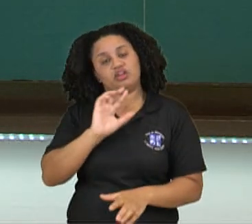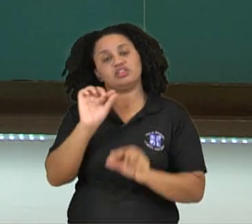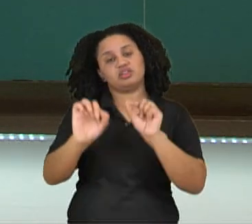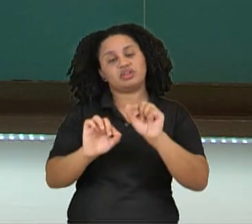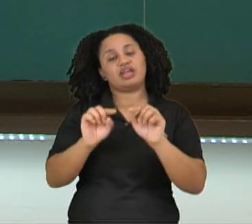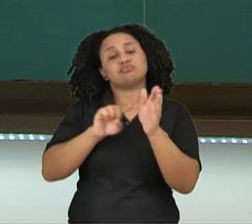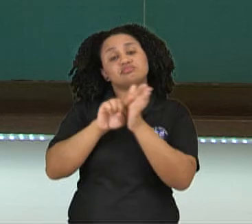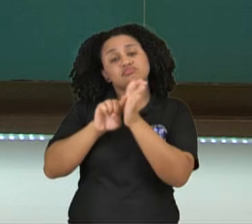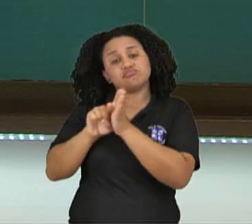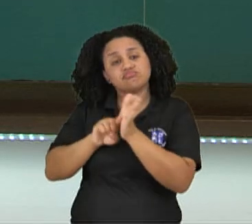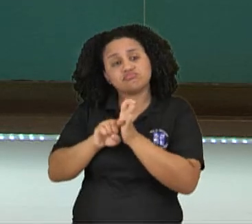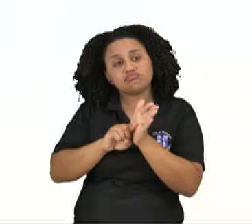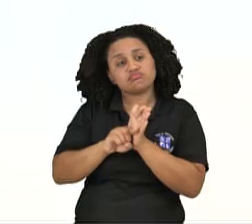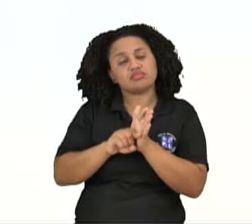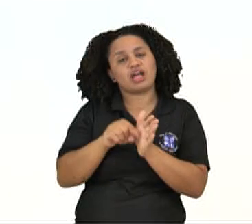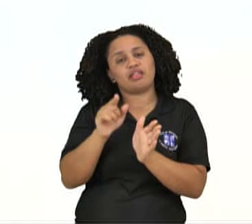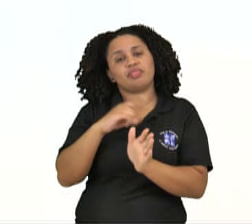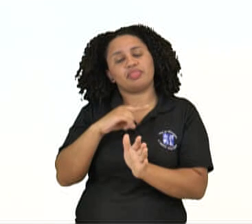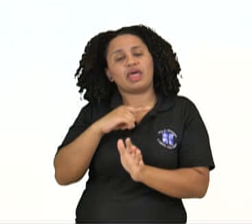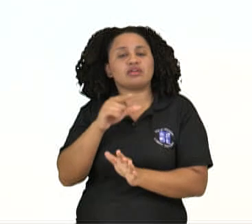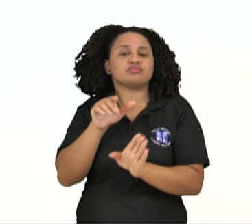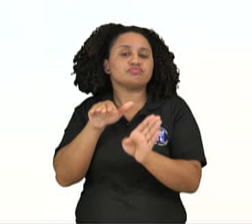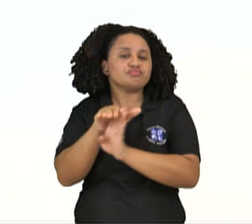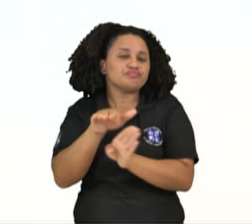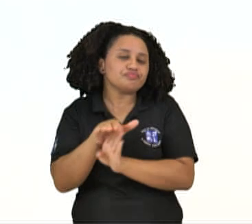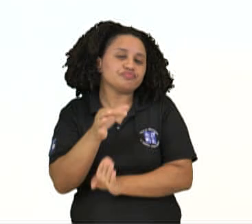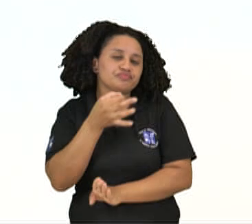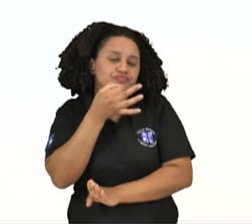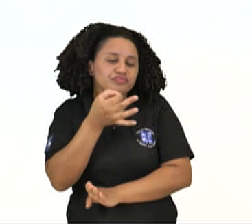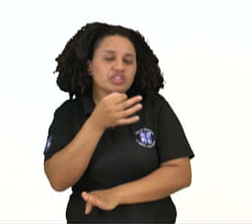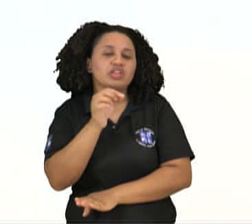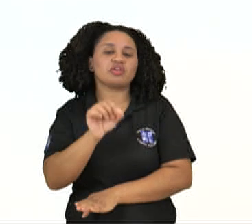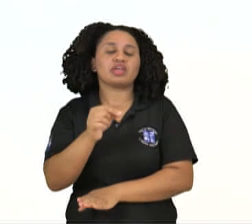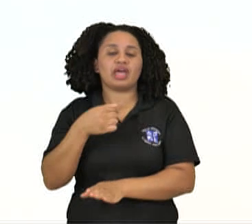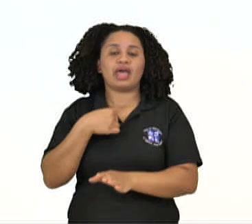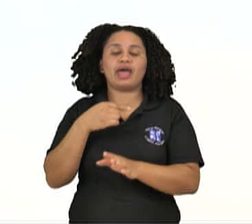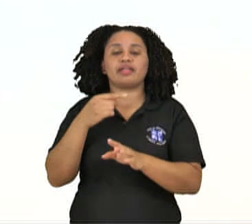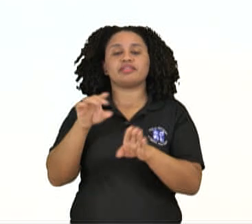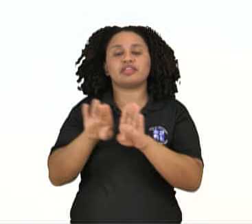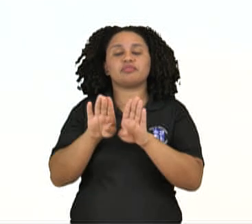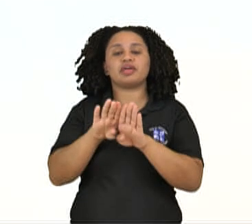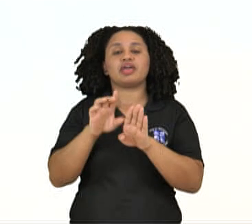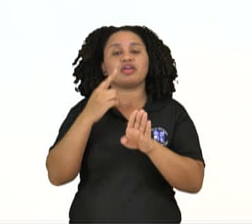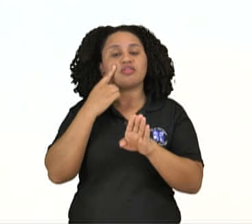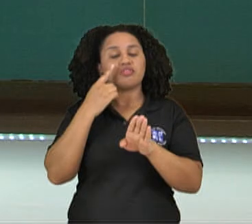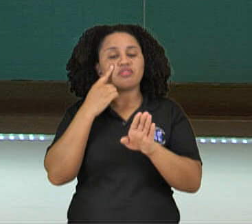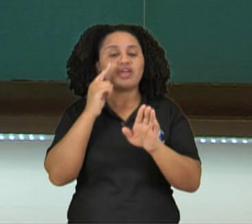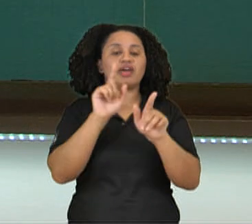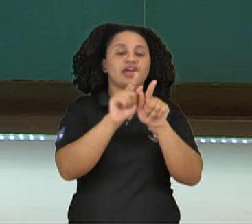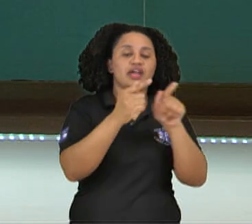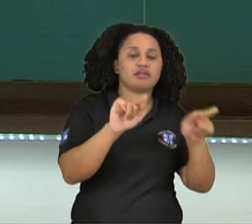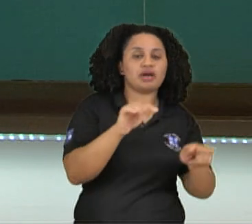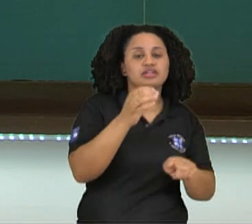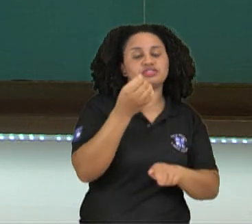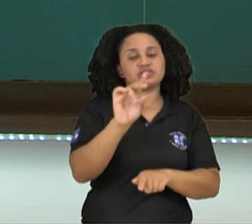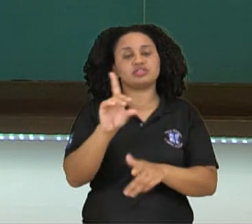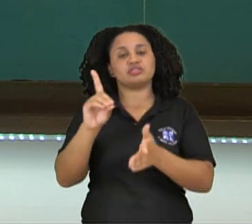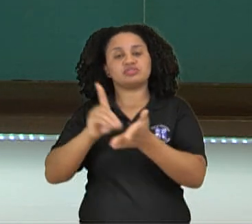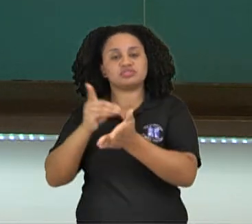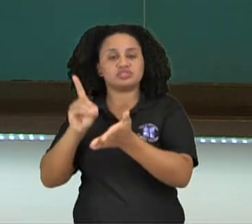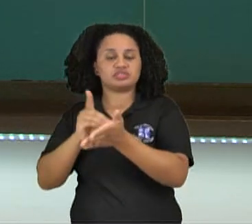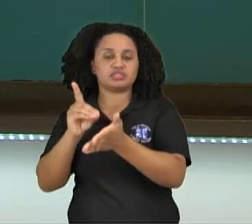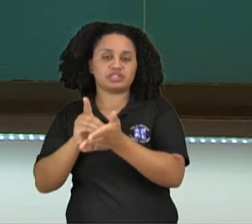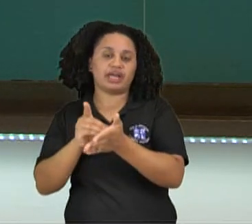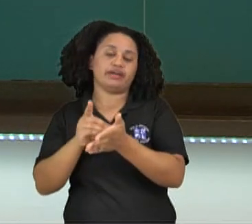fazer pesquisas. Né? Aqui vem mais uma dica para vocês, que seria consultar dicionários ou gramáticas. Né? Por exemplo,